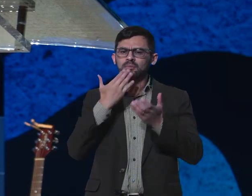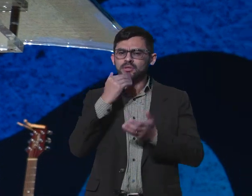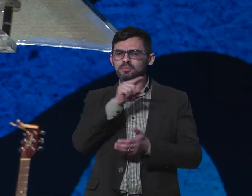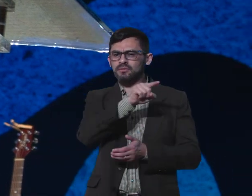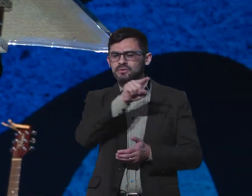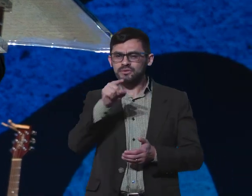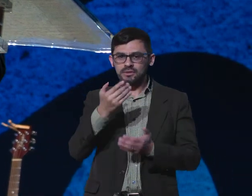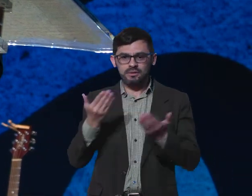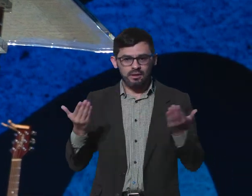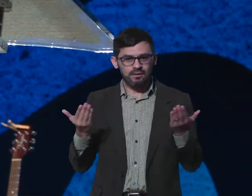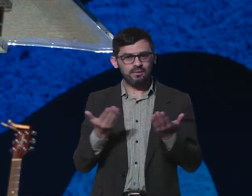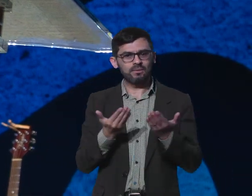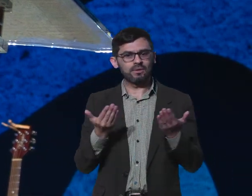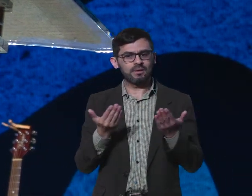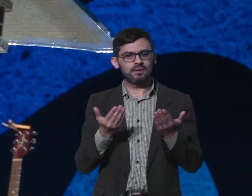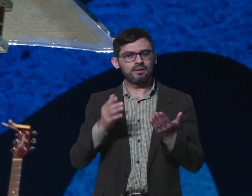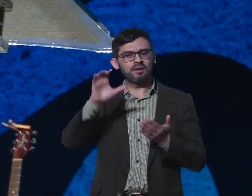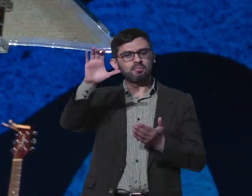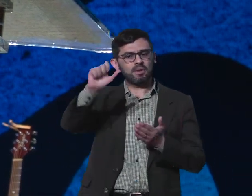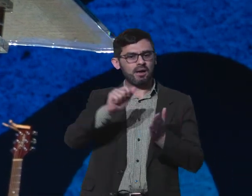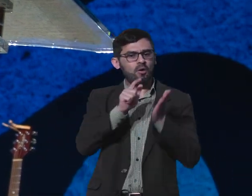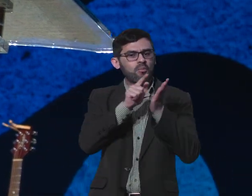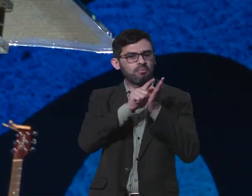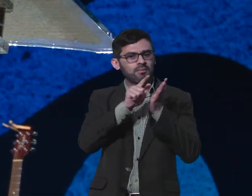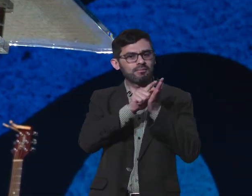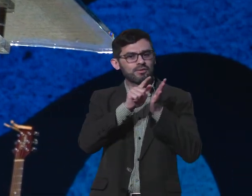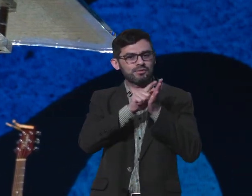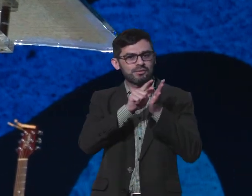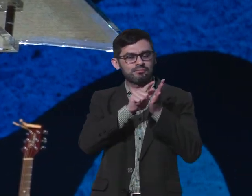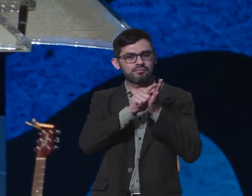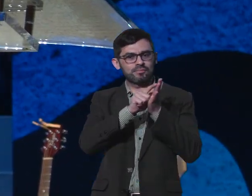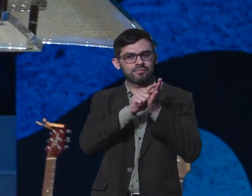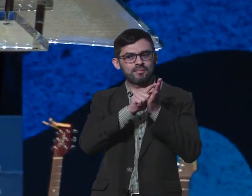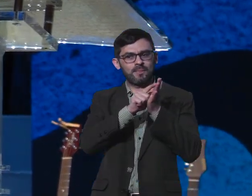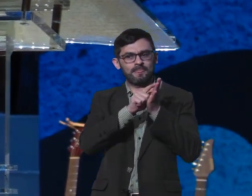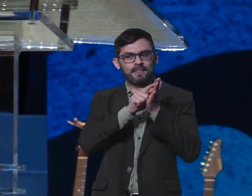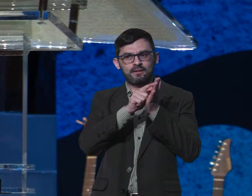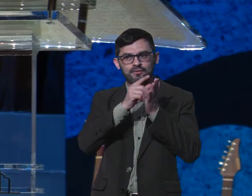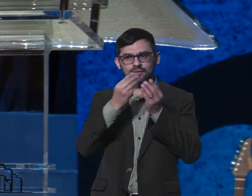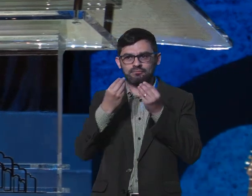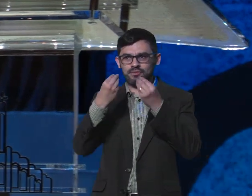você pegar o seu papelzinho